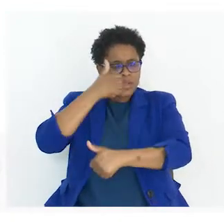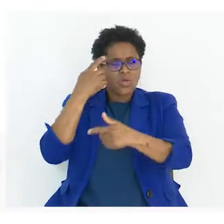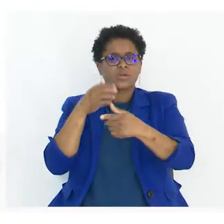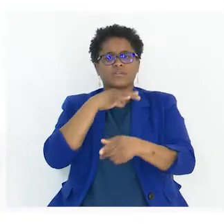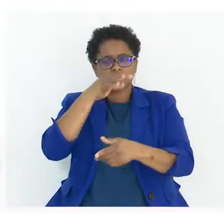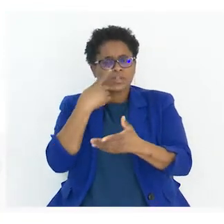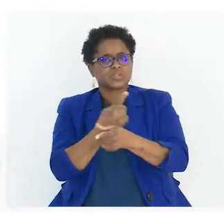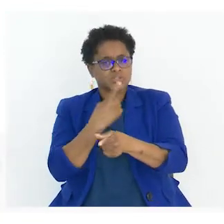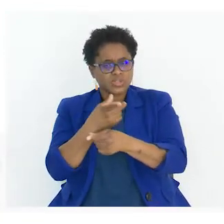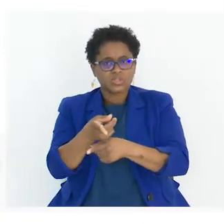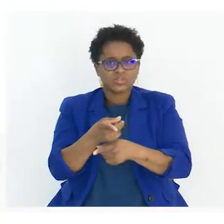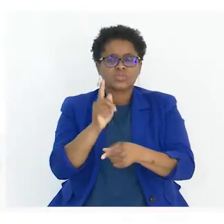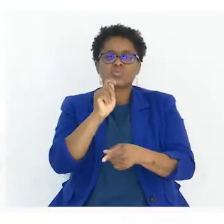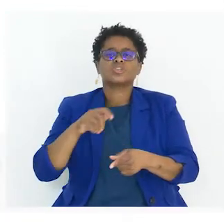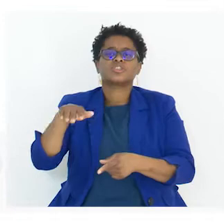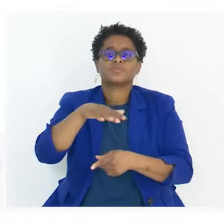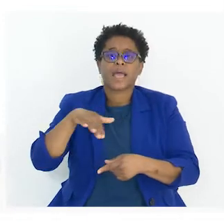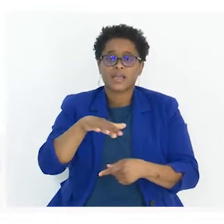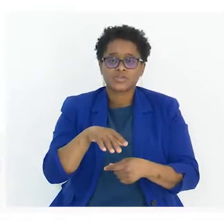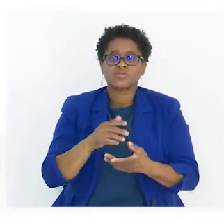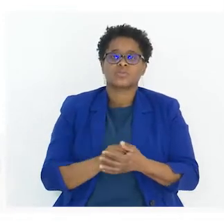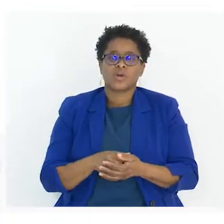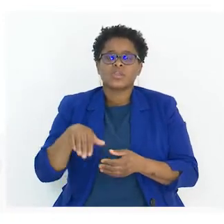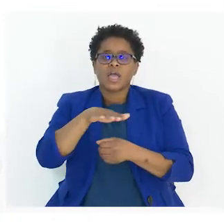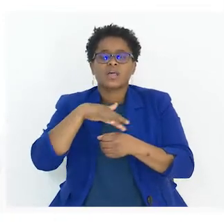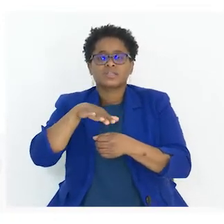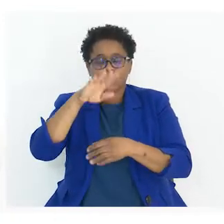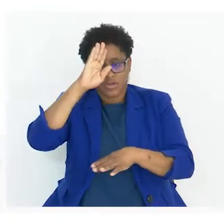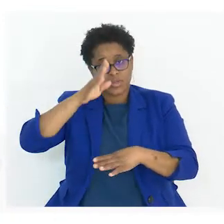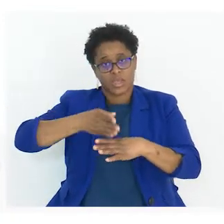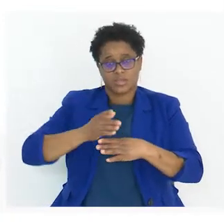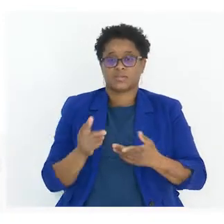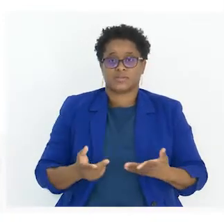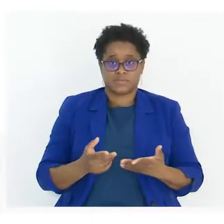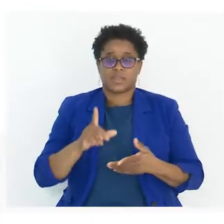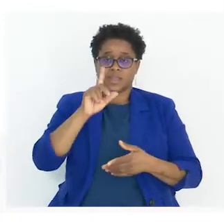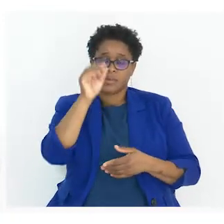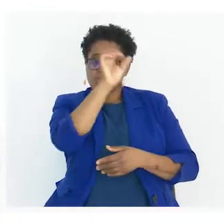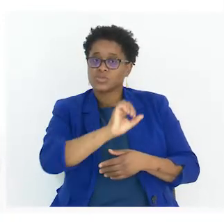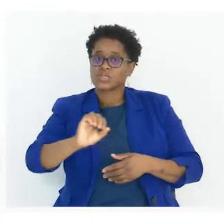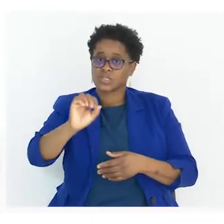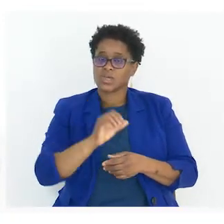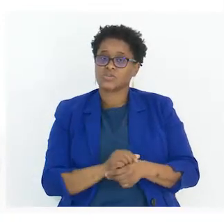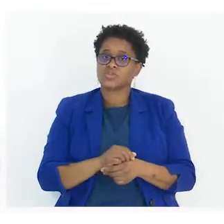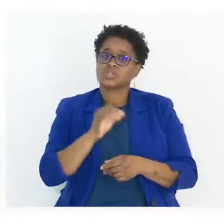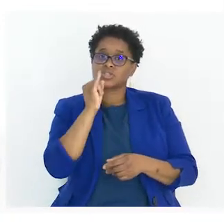melhor caracterização dos espaços onde a ação decorre e dos